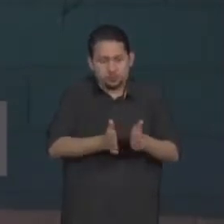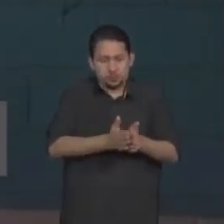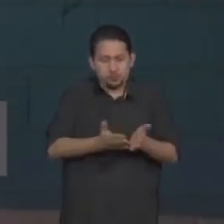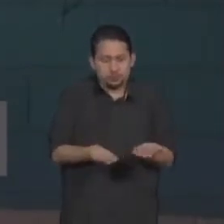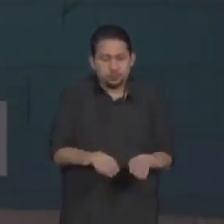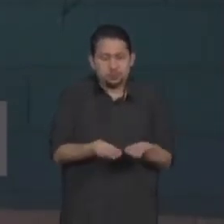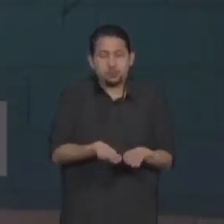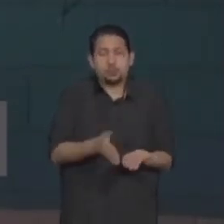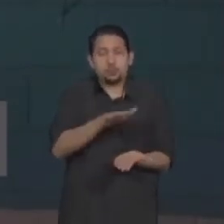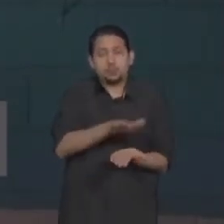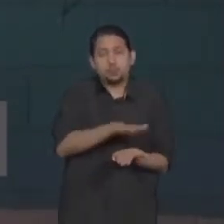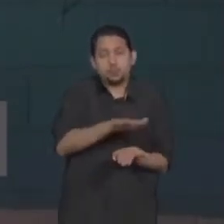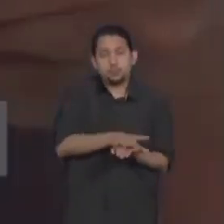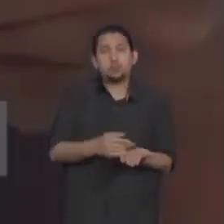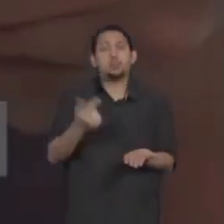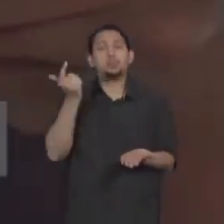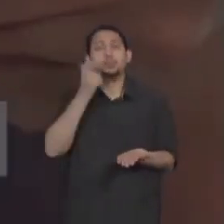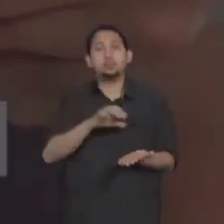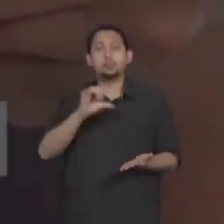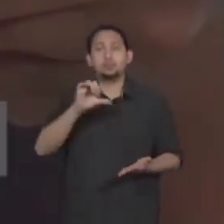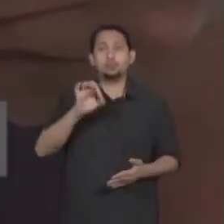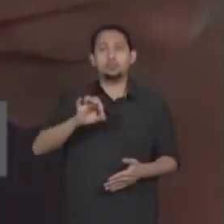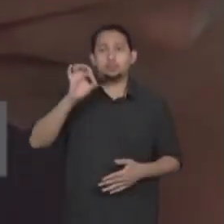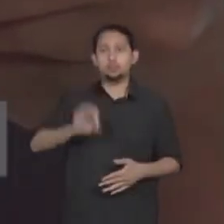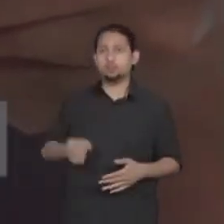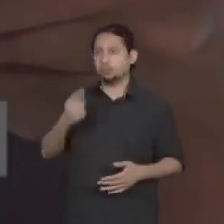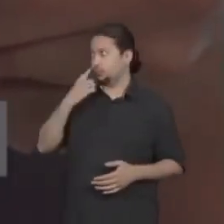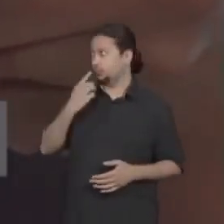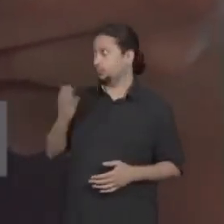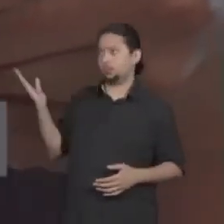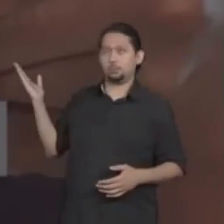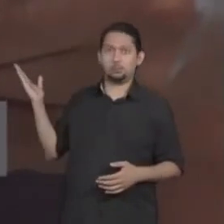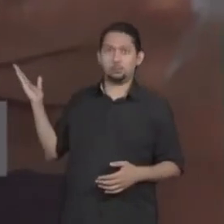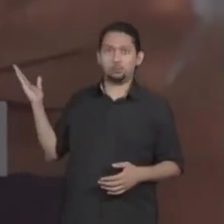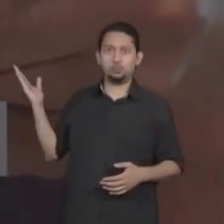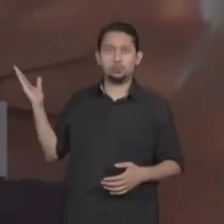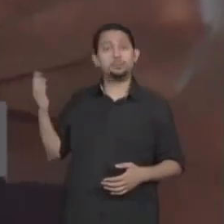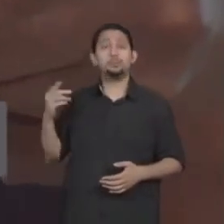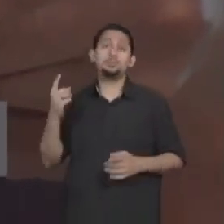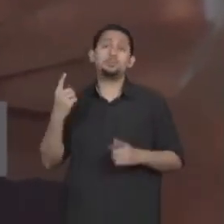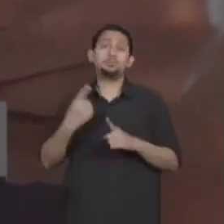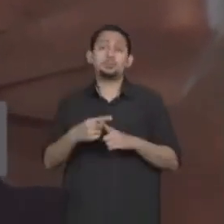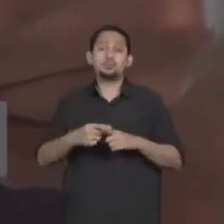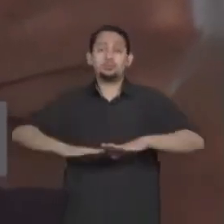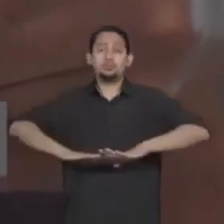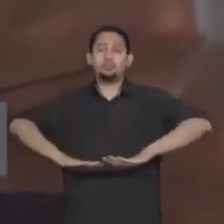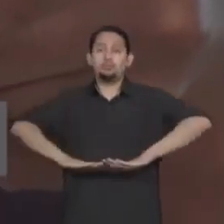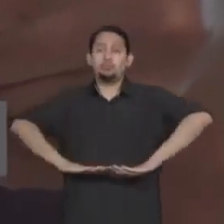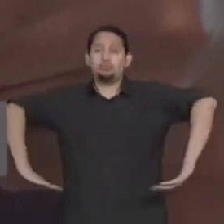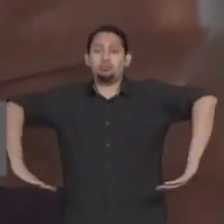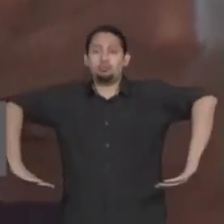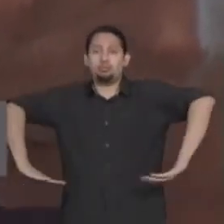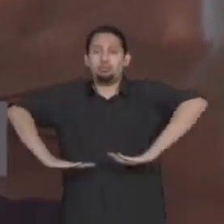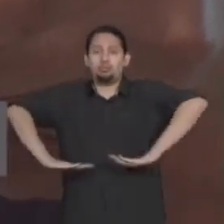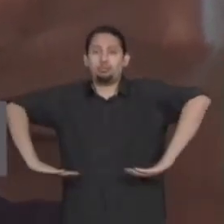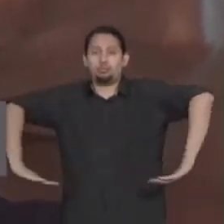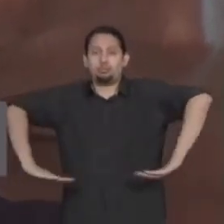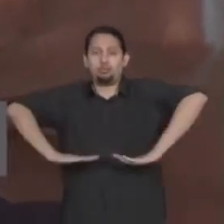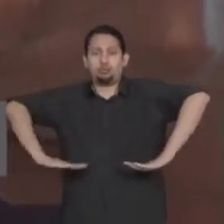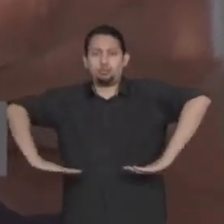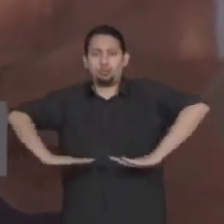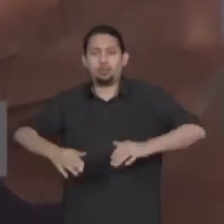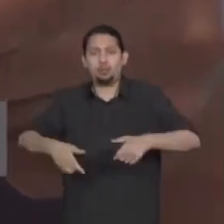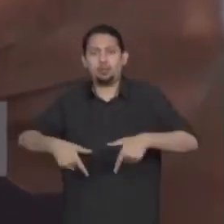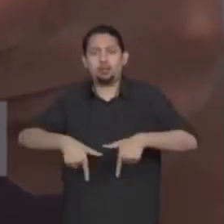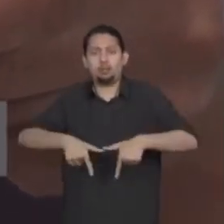ali 90 graus. Isso vai evitar que o seu robô fique com as